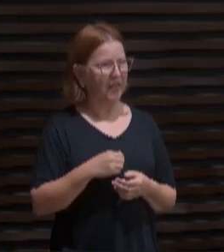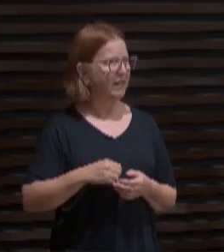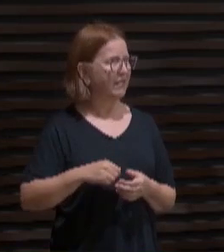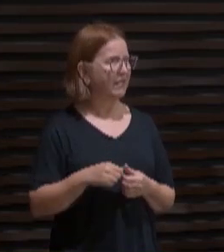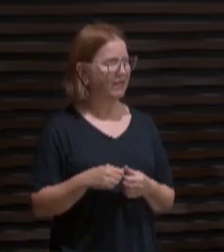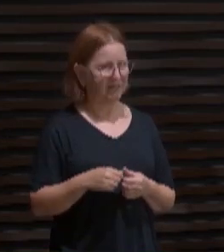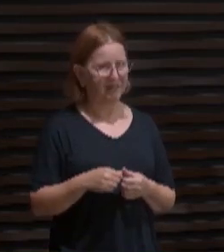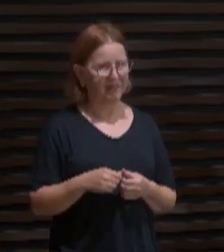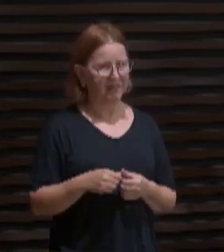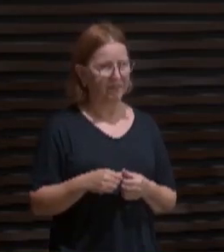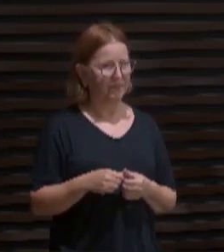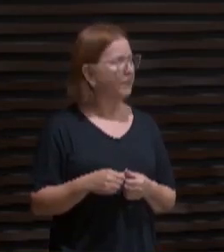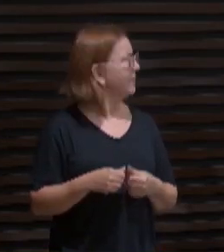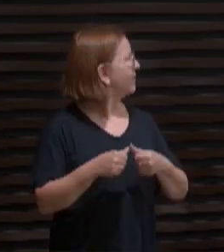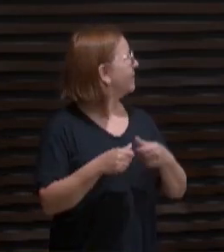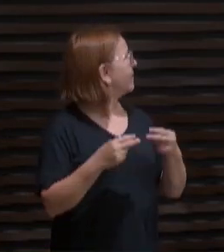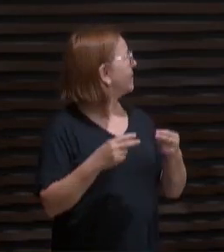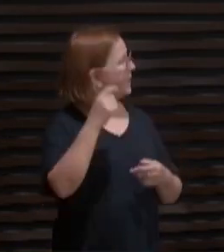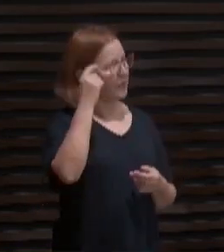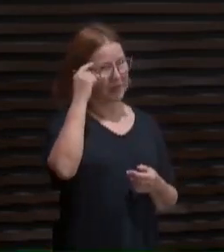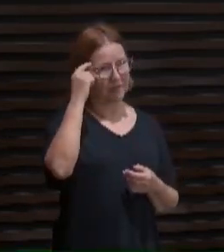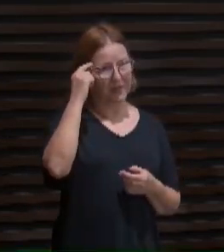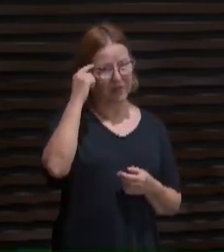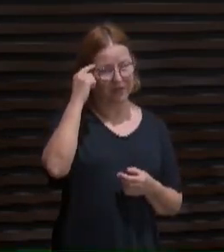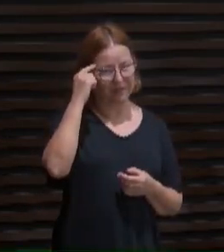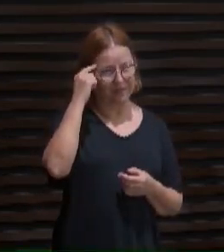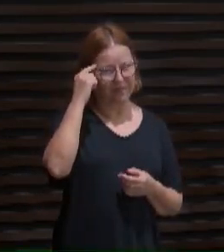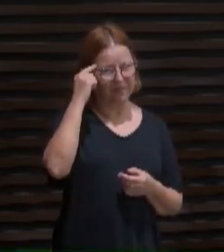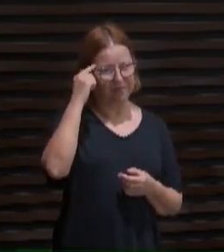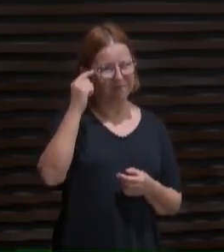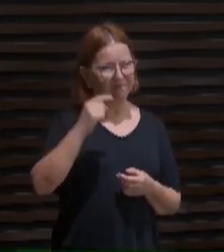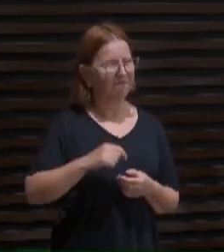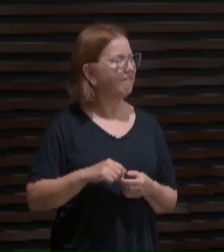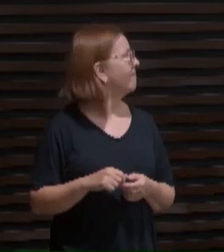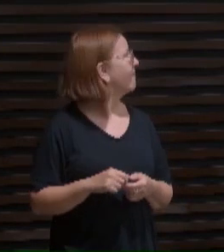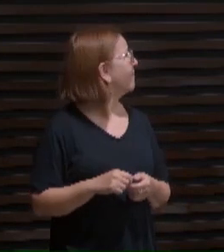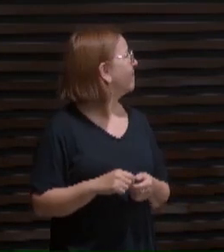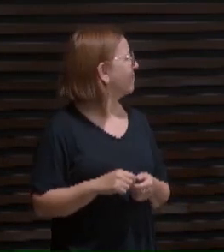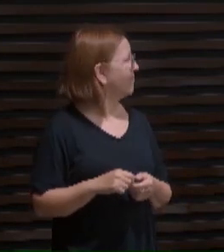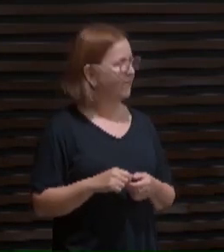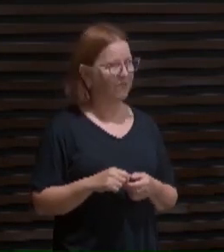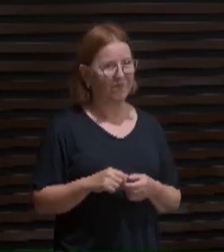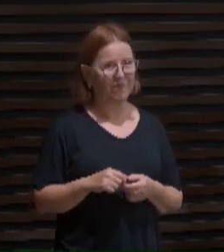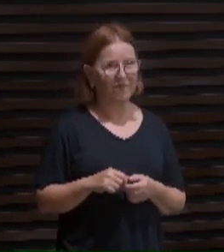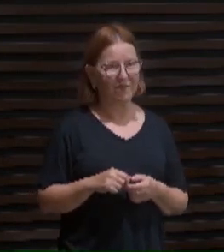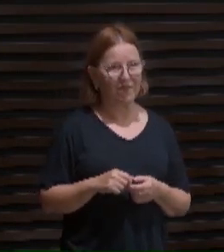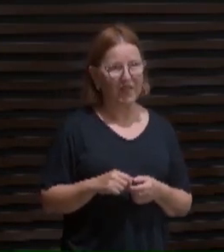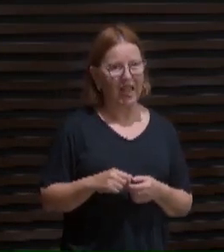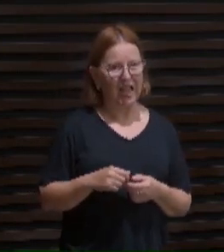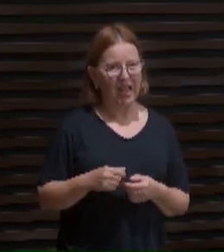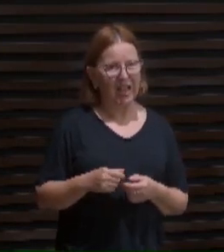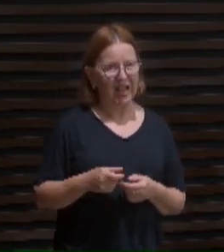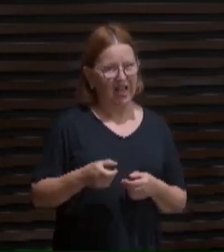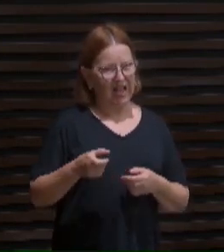da mente, a esse endemoniamento da cultura dos últimos